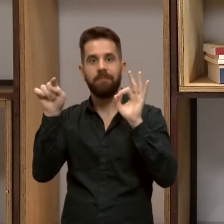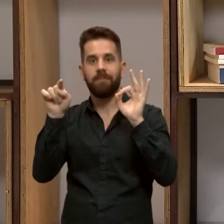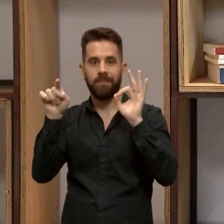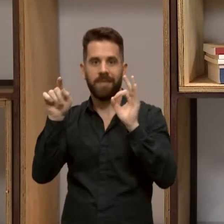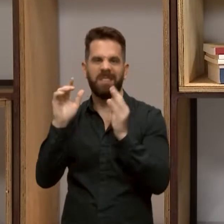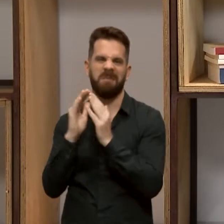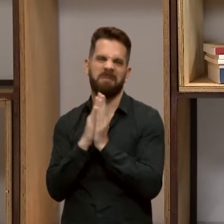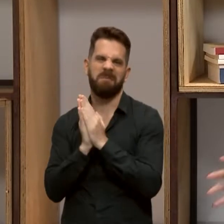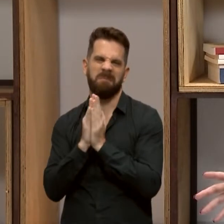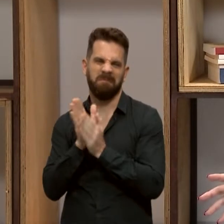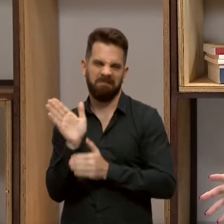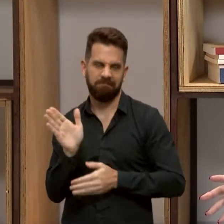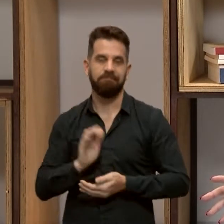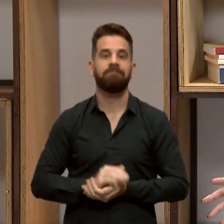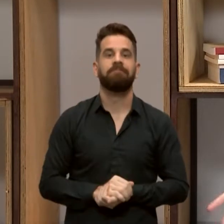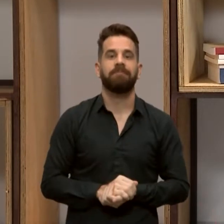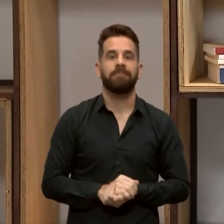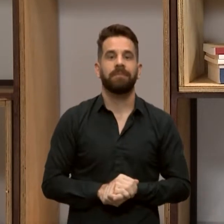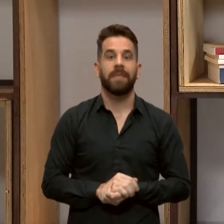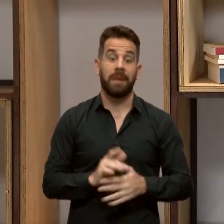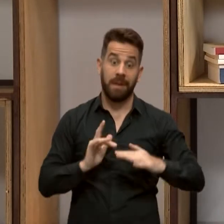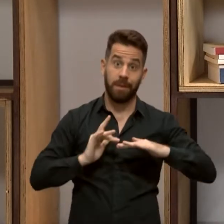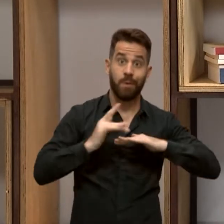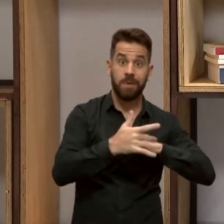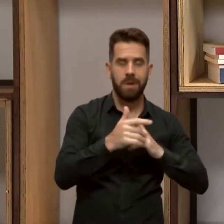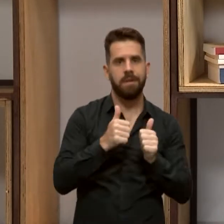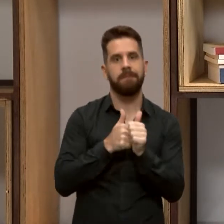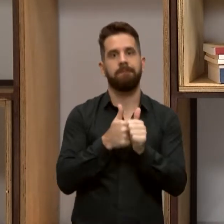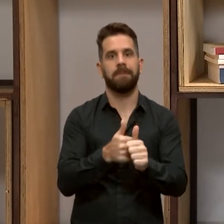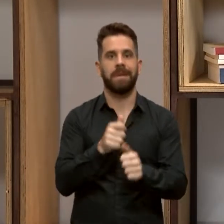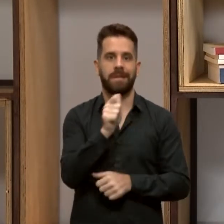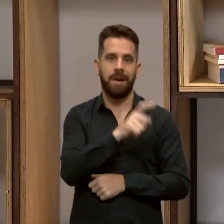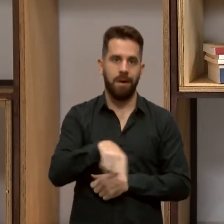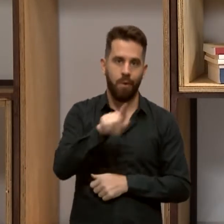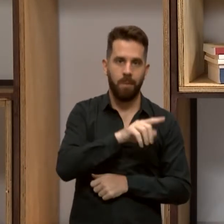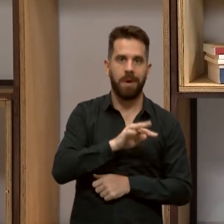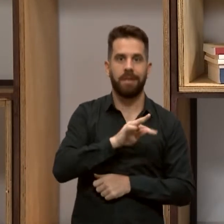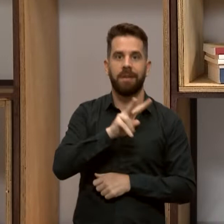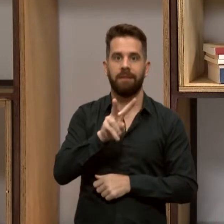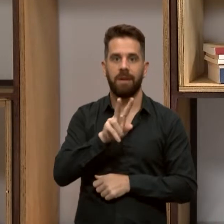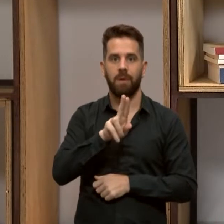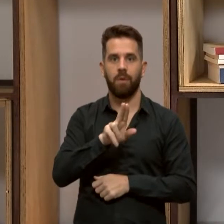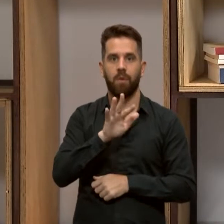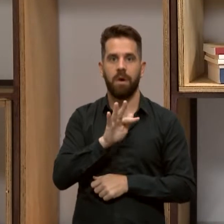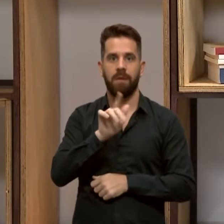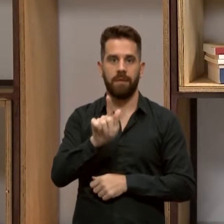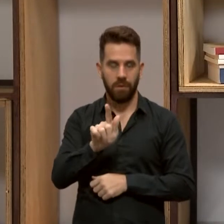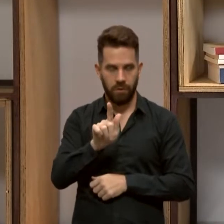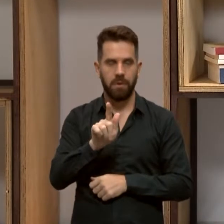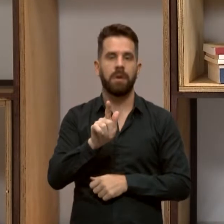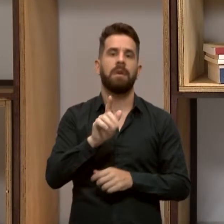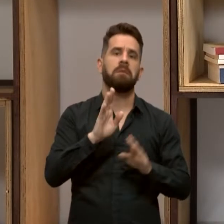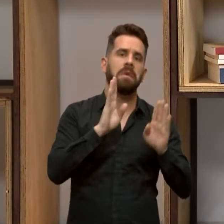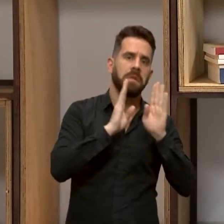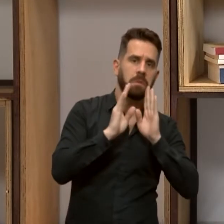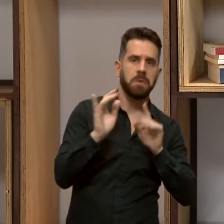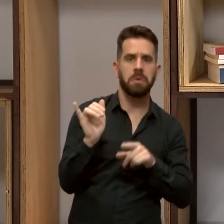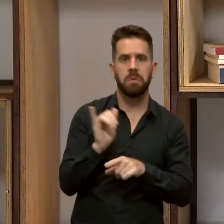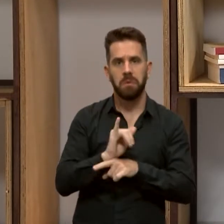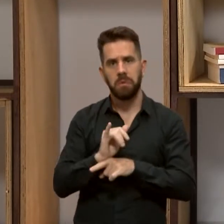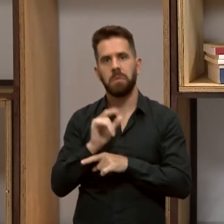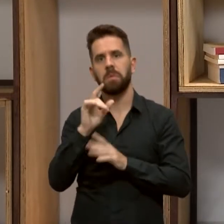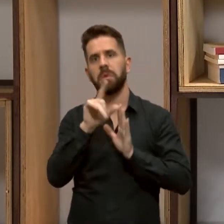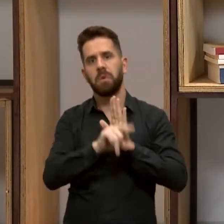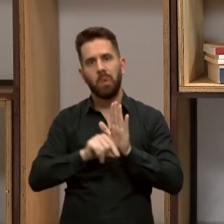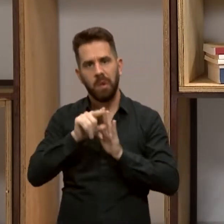redes sociais, @TVUFG, no Facebook, YouTube, Twitter, Instagram também. Por lá você acompanha o que a